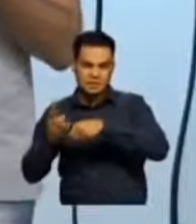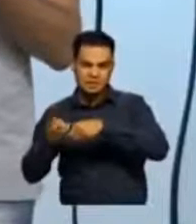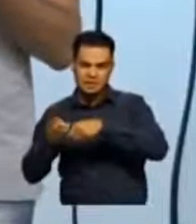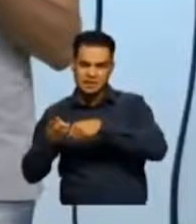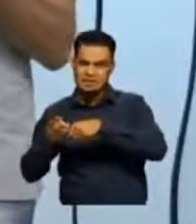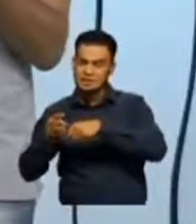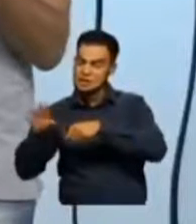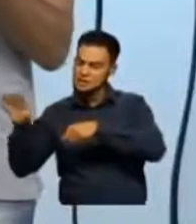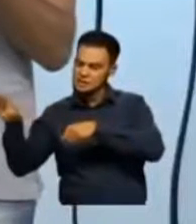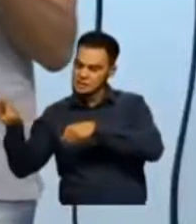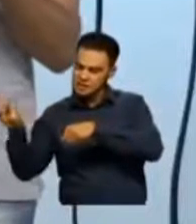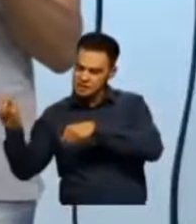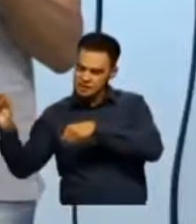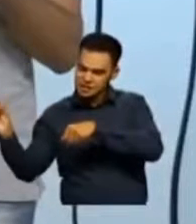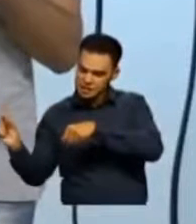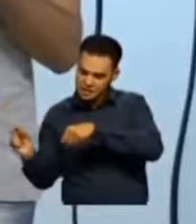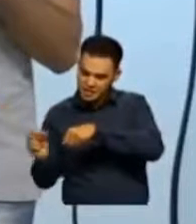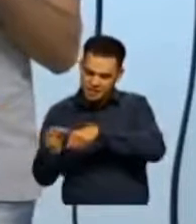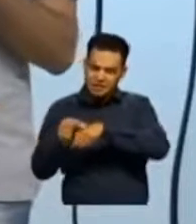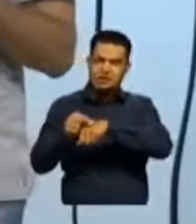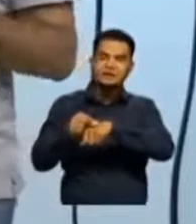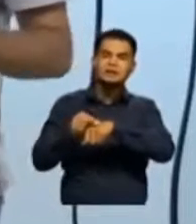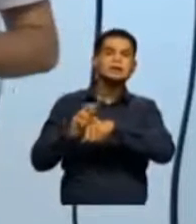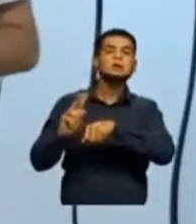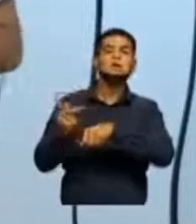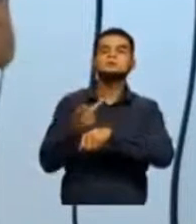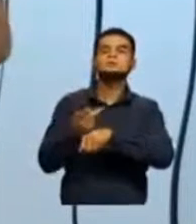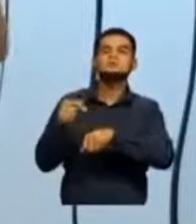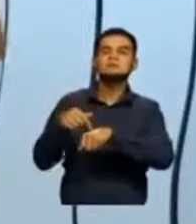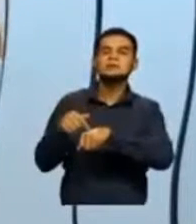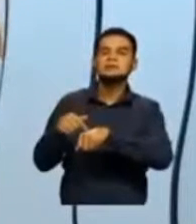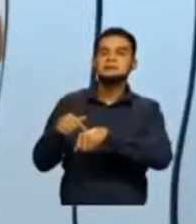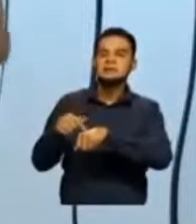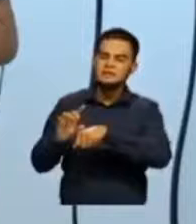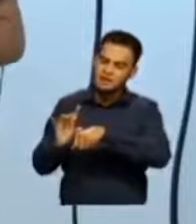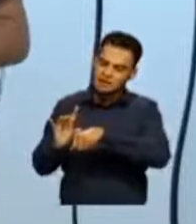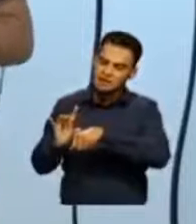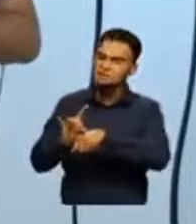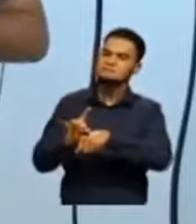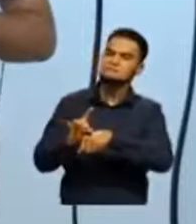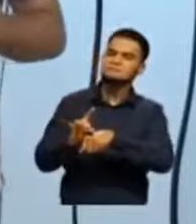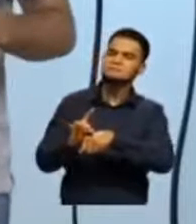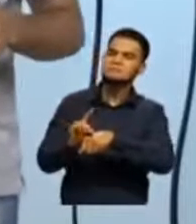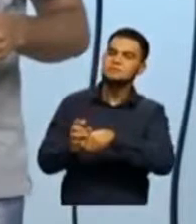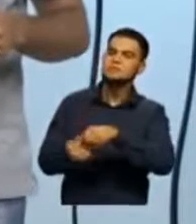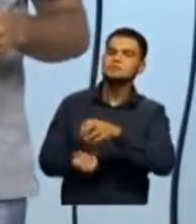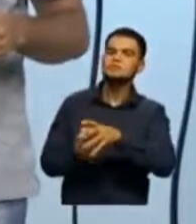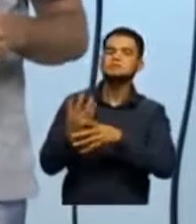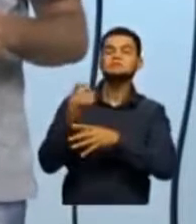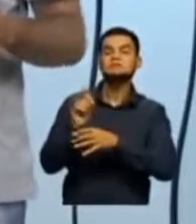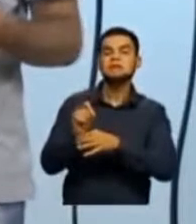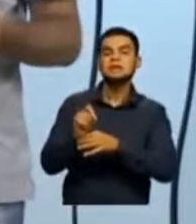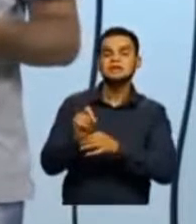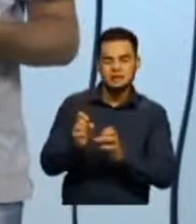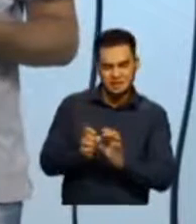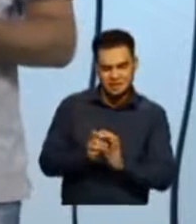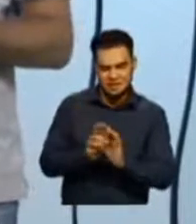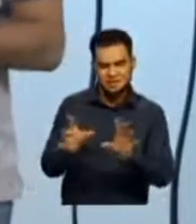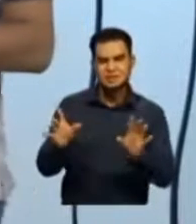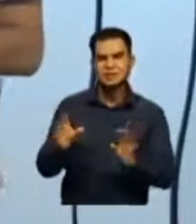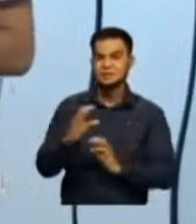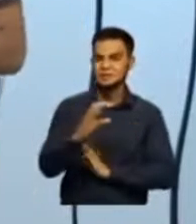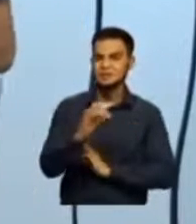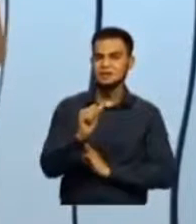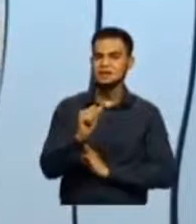essas glicoproteínas se ligam à membrana plasmática, ela vai o quê? Fundir, liberando então dentro da célula o